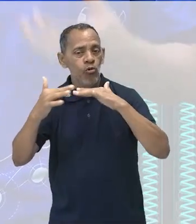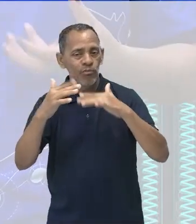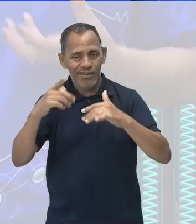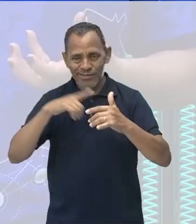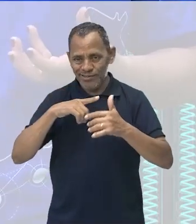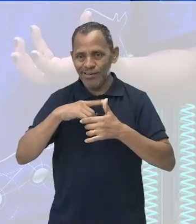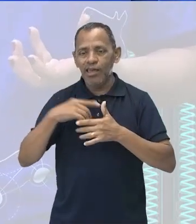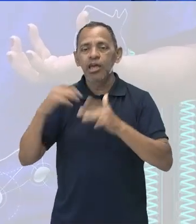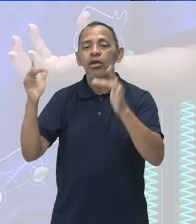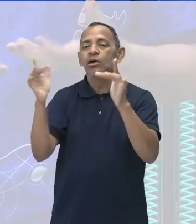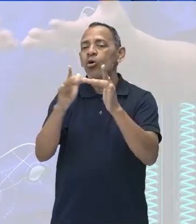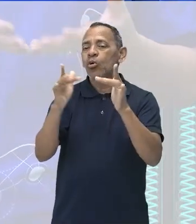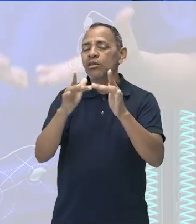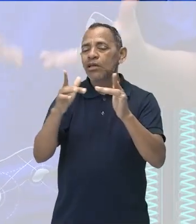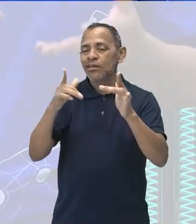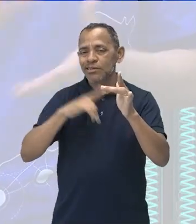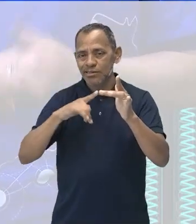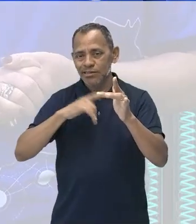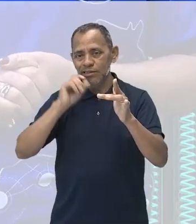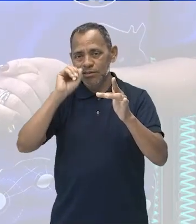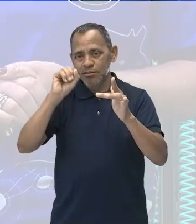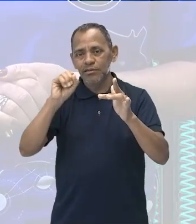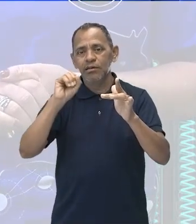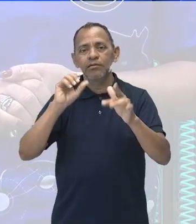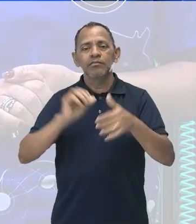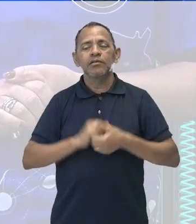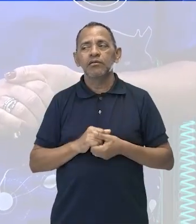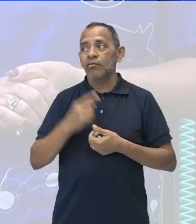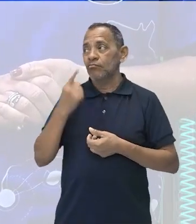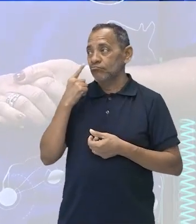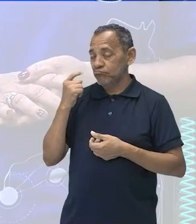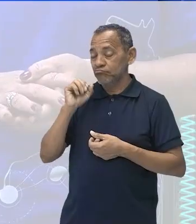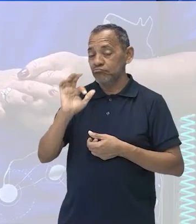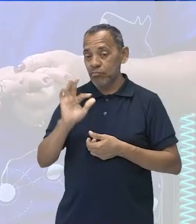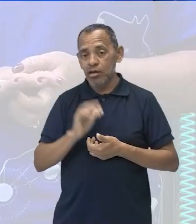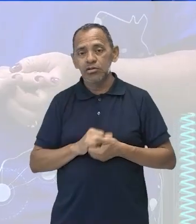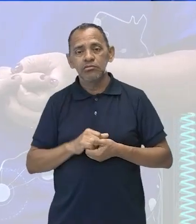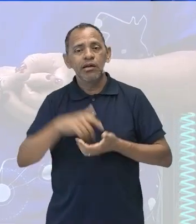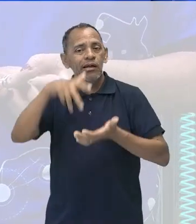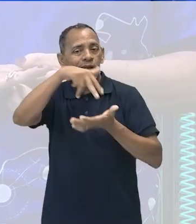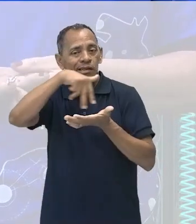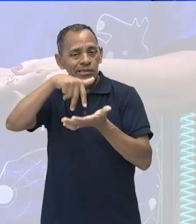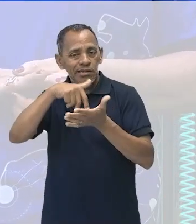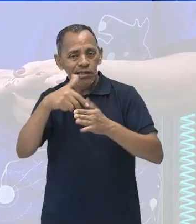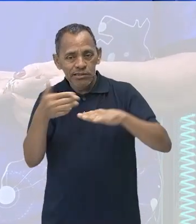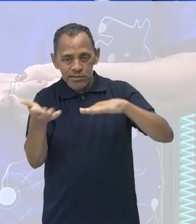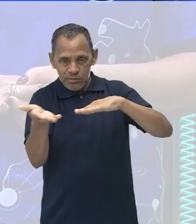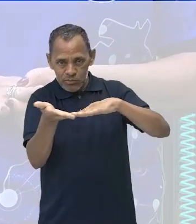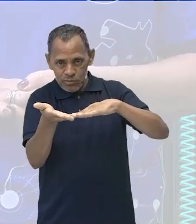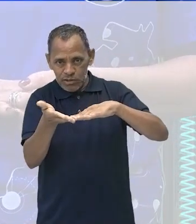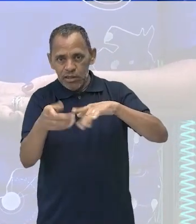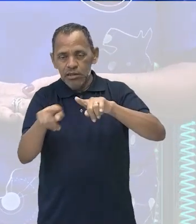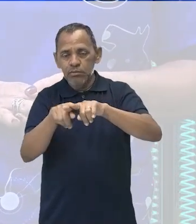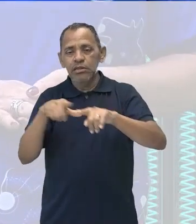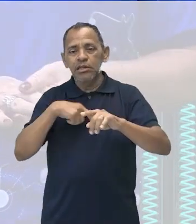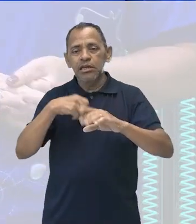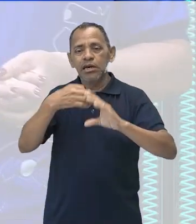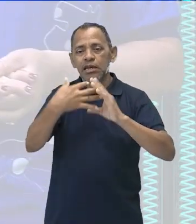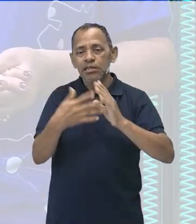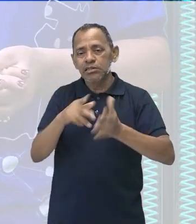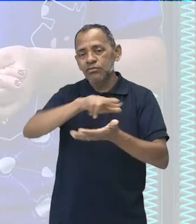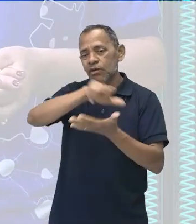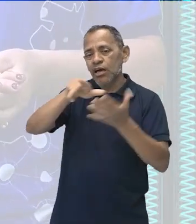esse contato que nós temos aí, vendo nas imagens. A dança moderna destaca por várias características,